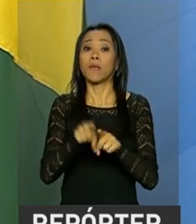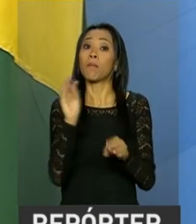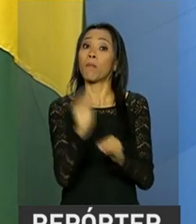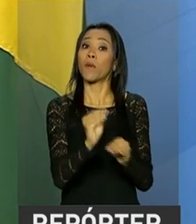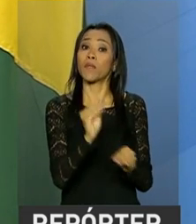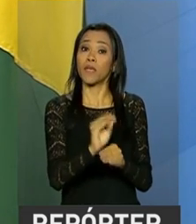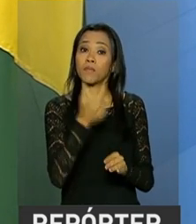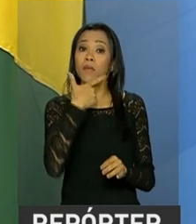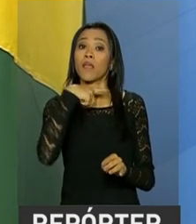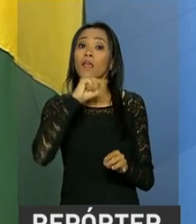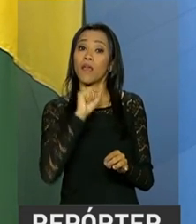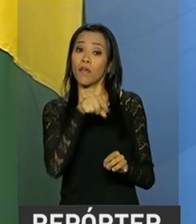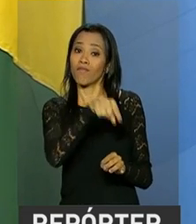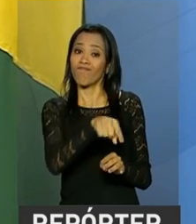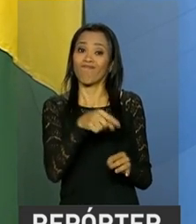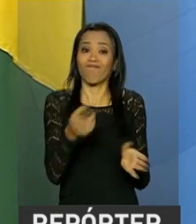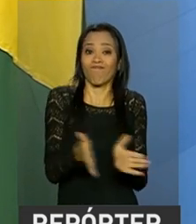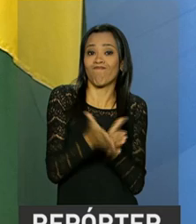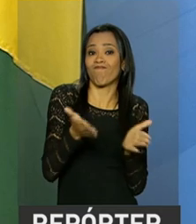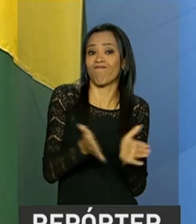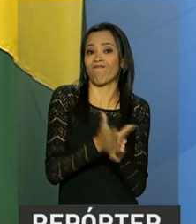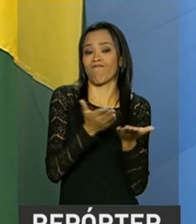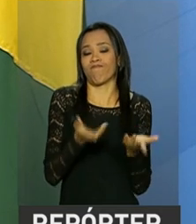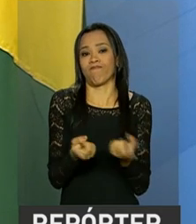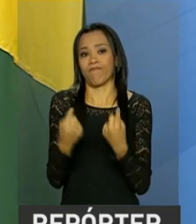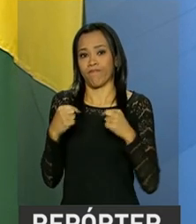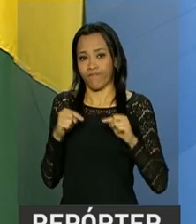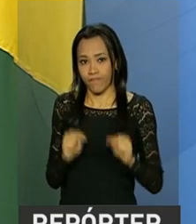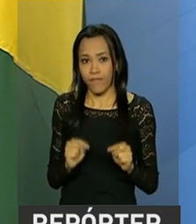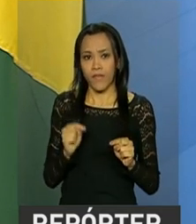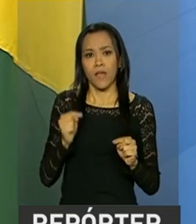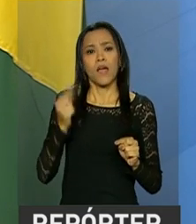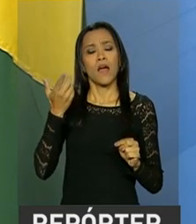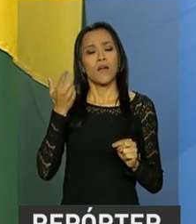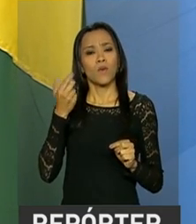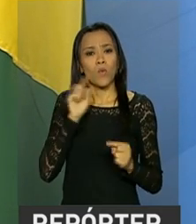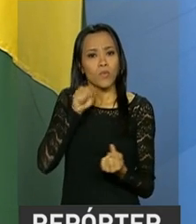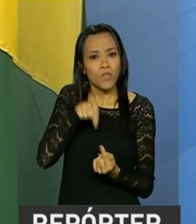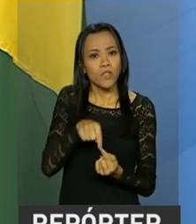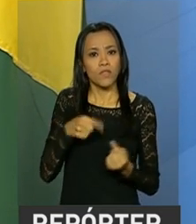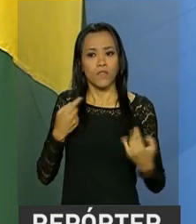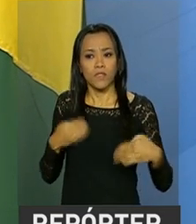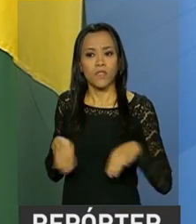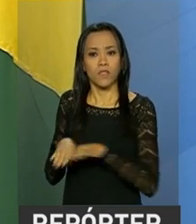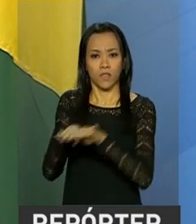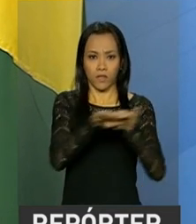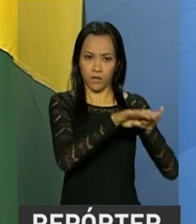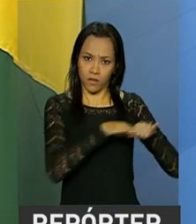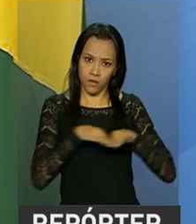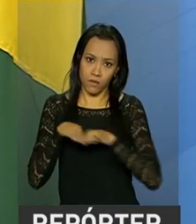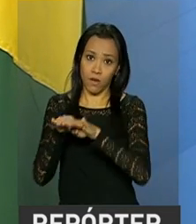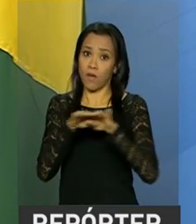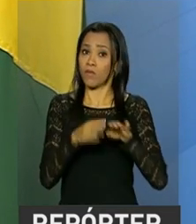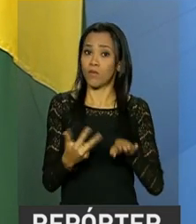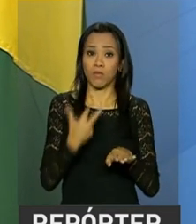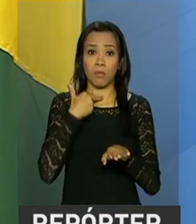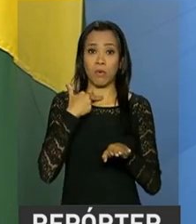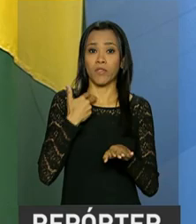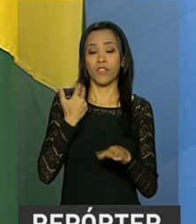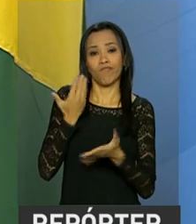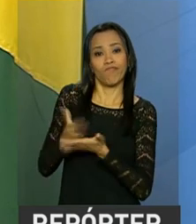menos favorecidos. Ao lado de buscar mais equidade, a reforma é também inadiável por uma razão